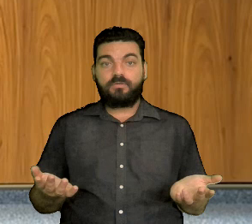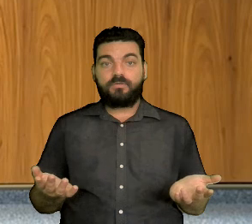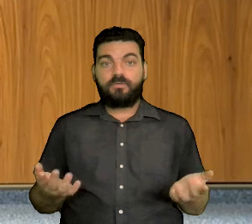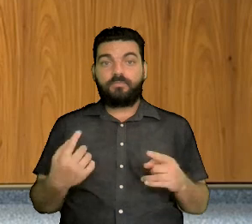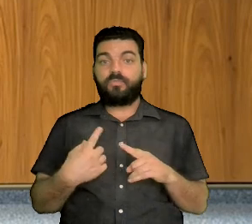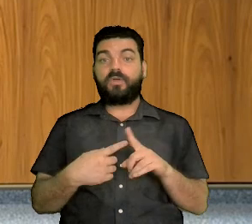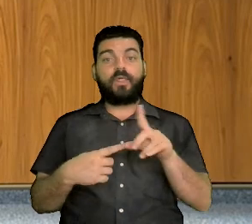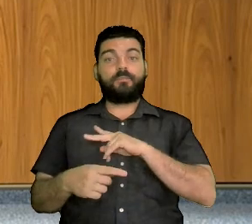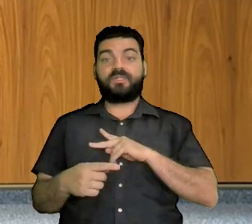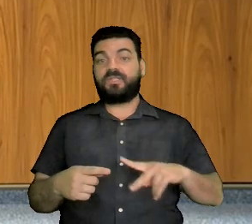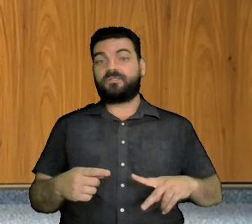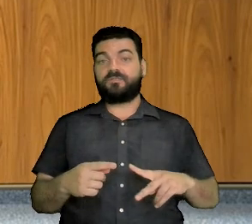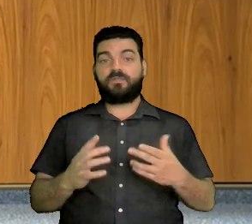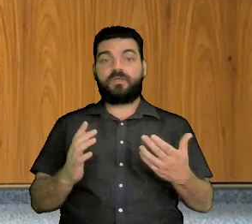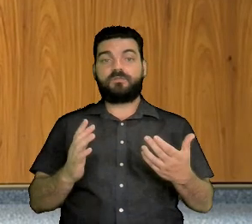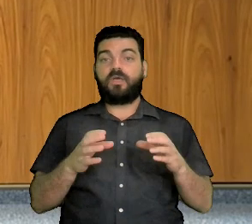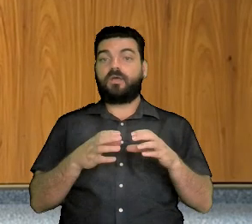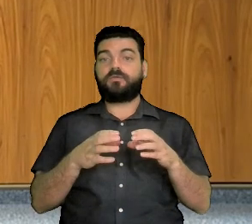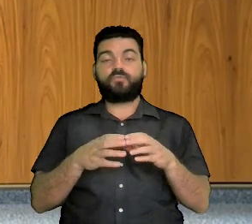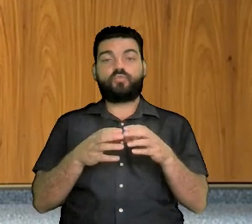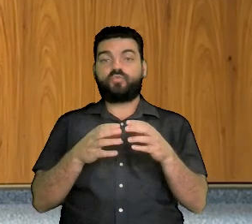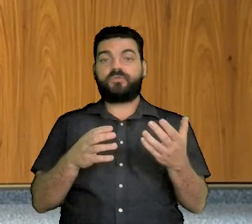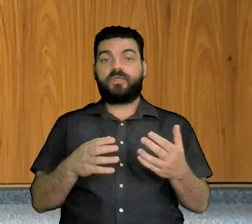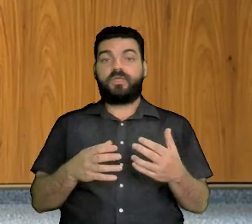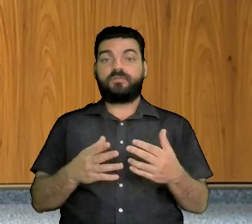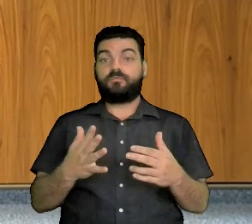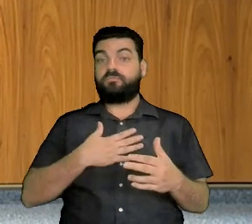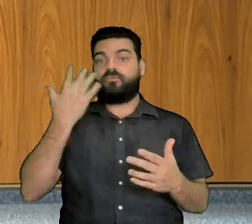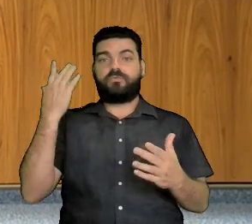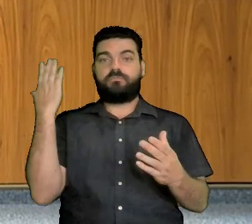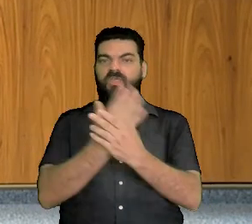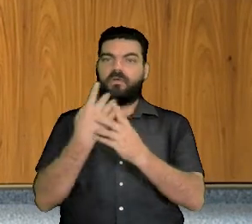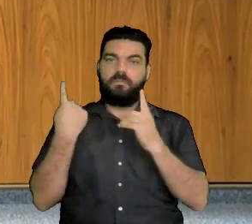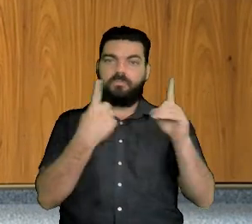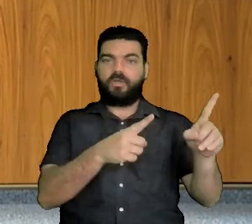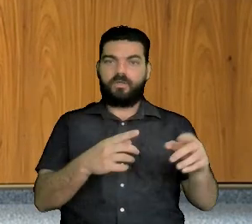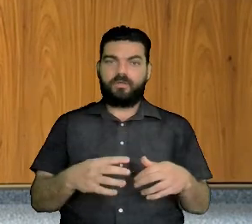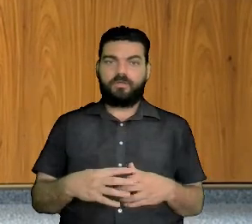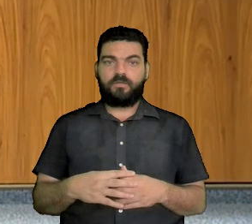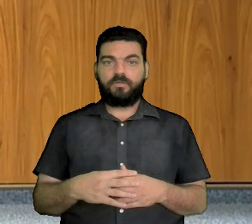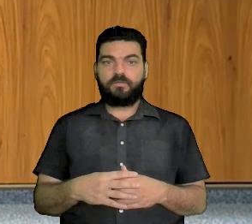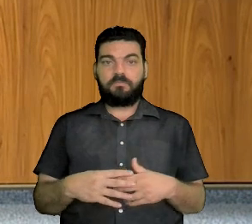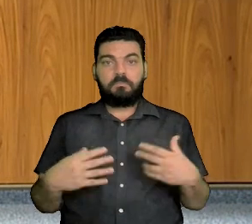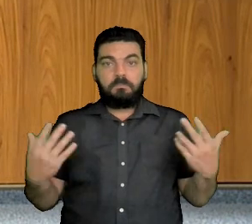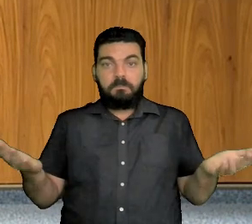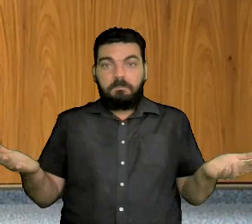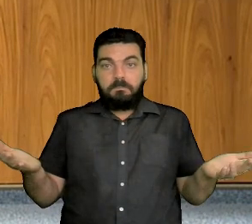civil pública contra ela, porque era presidente da Câmara, etc. Do nada.